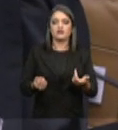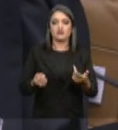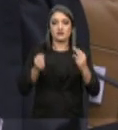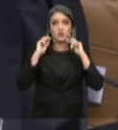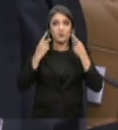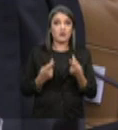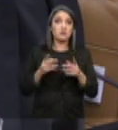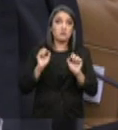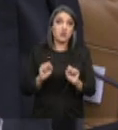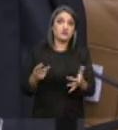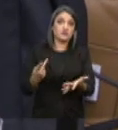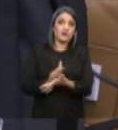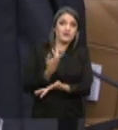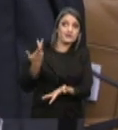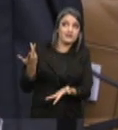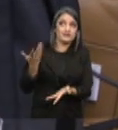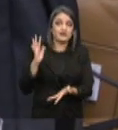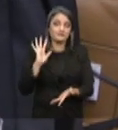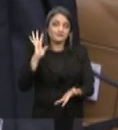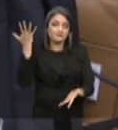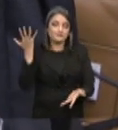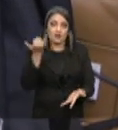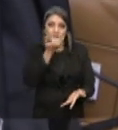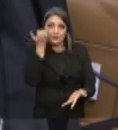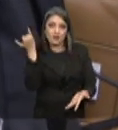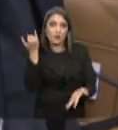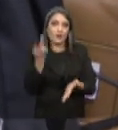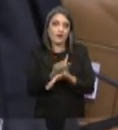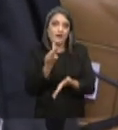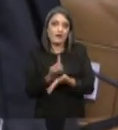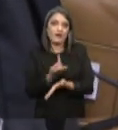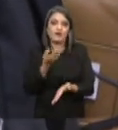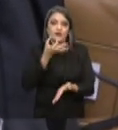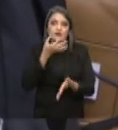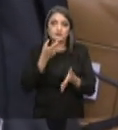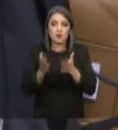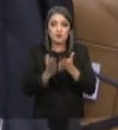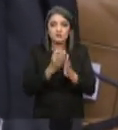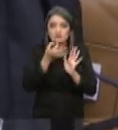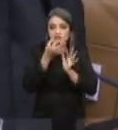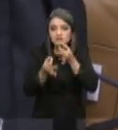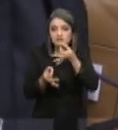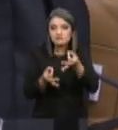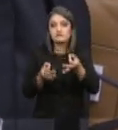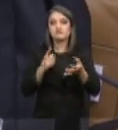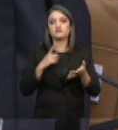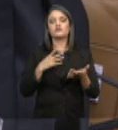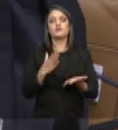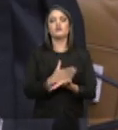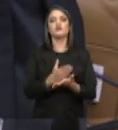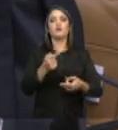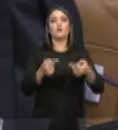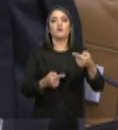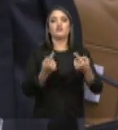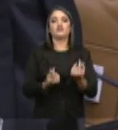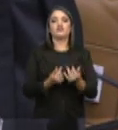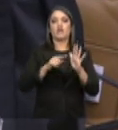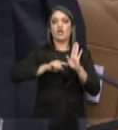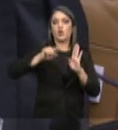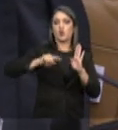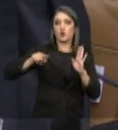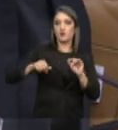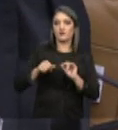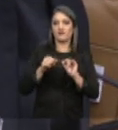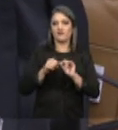a crítica anote-se por exemplo denominada encilhamento política econômica levada a cabo